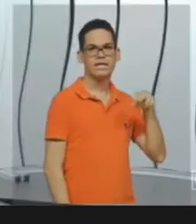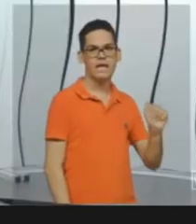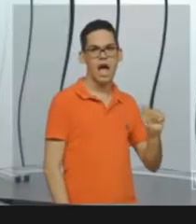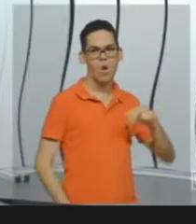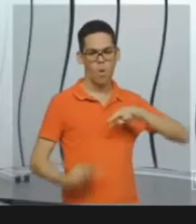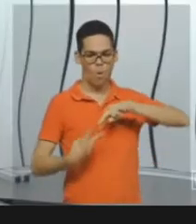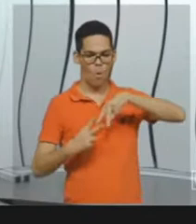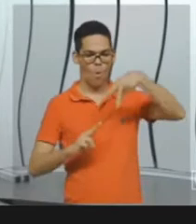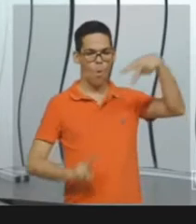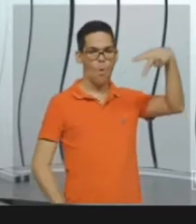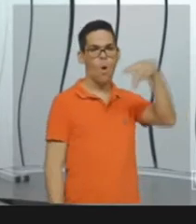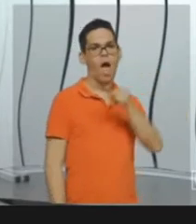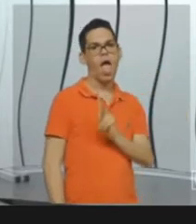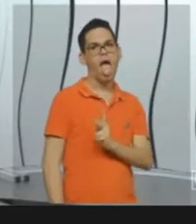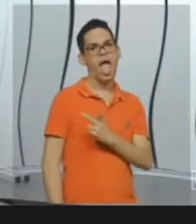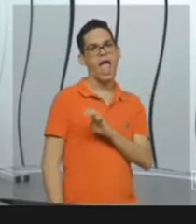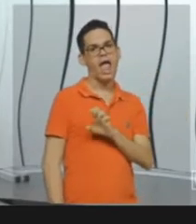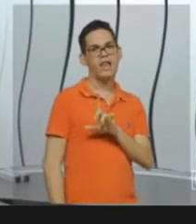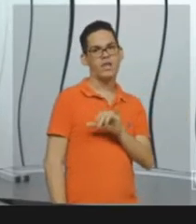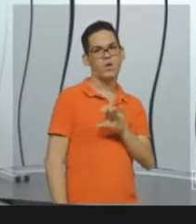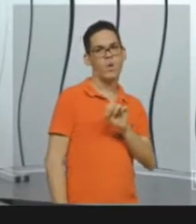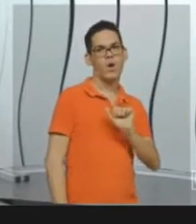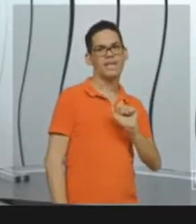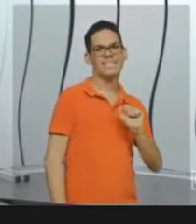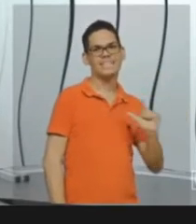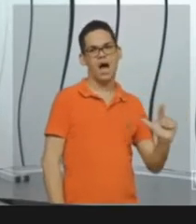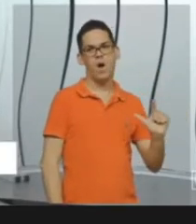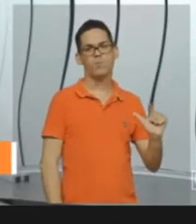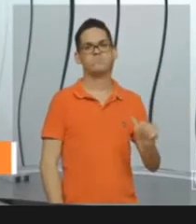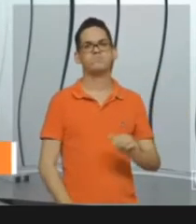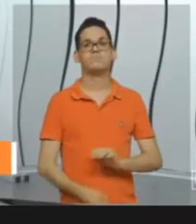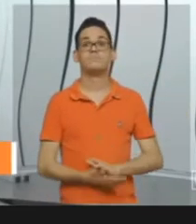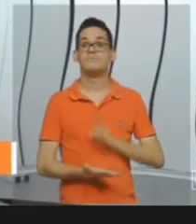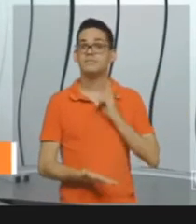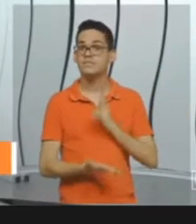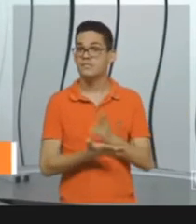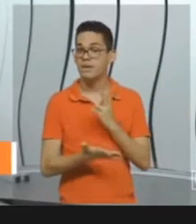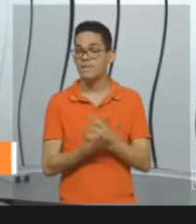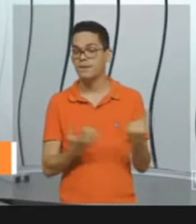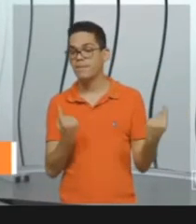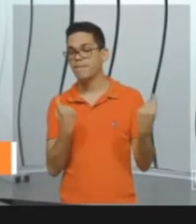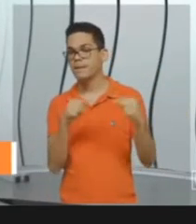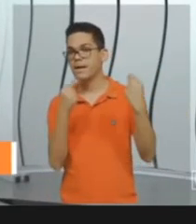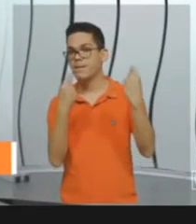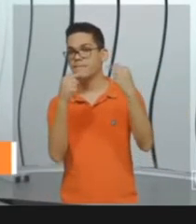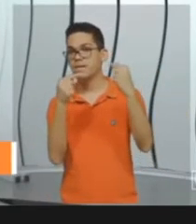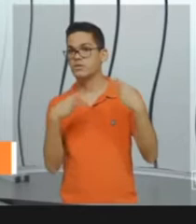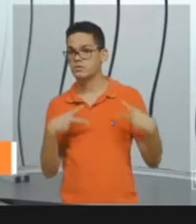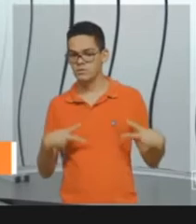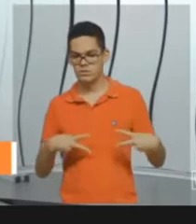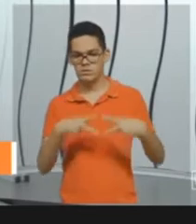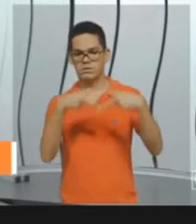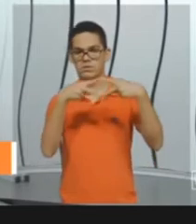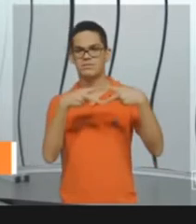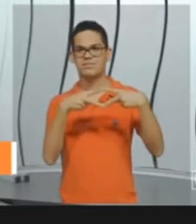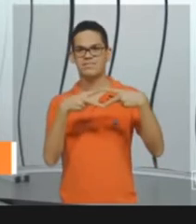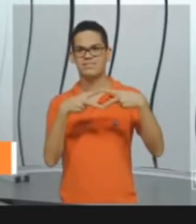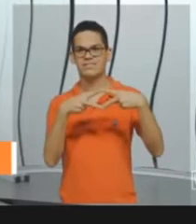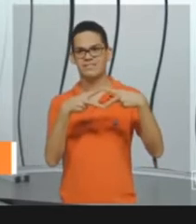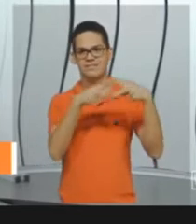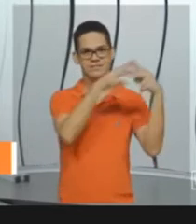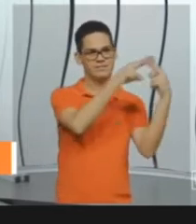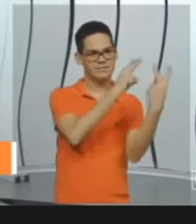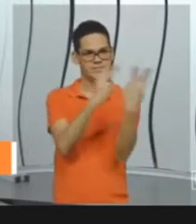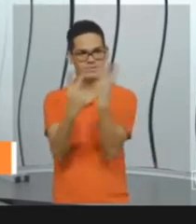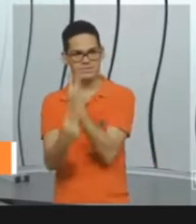helicoidal, que é um formato tipo em espiral. Só que sempre duas cadeias. Então você tem duas cadeias fazendo um